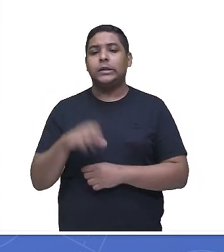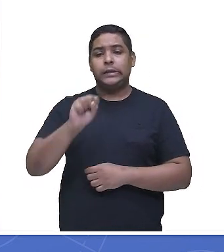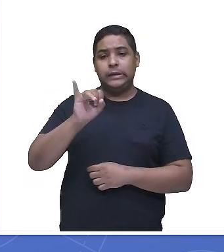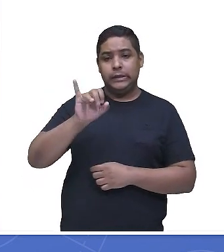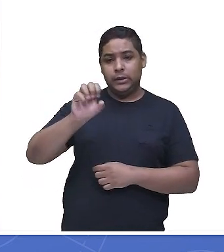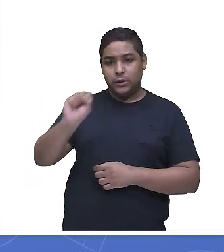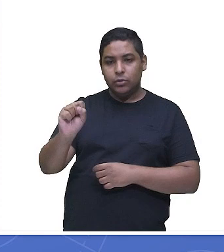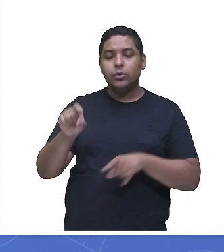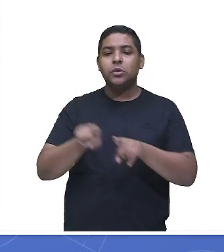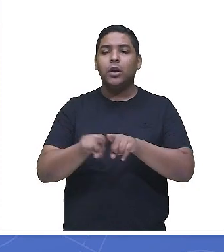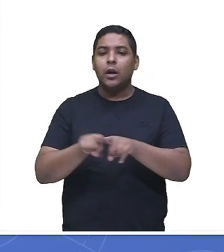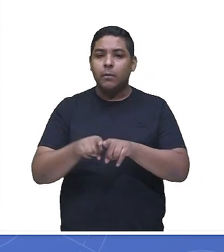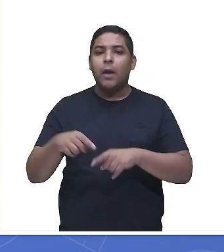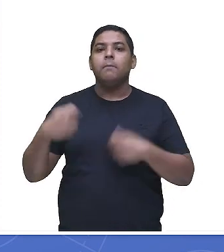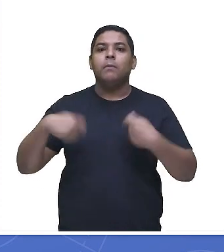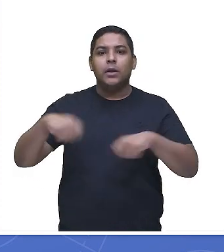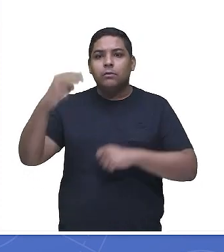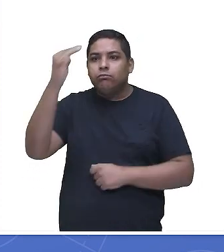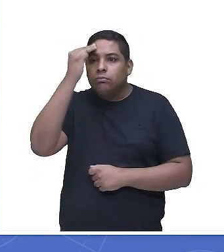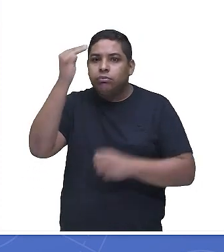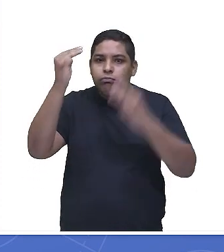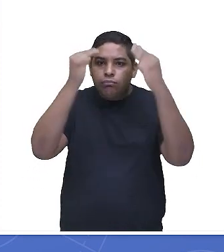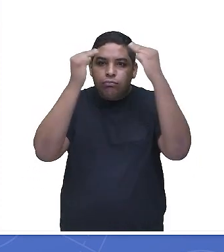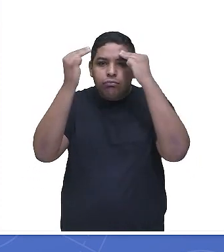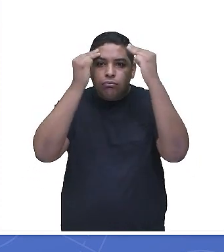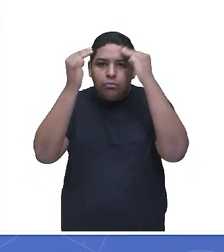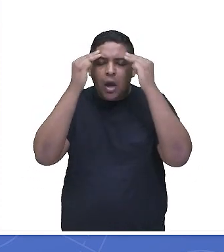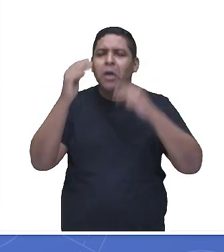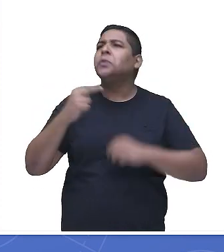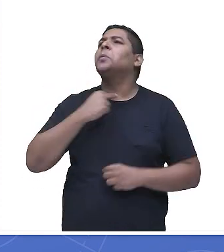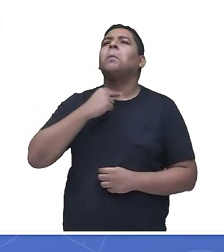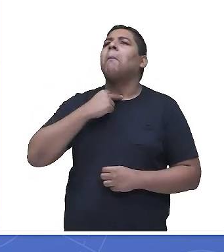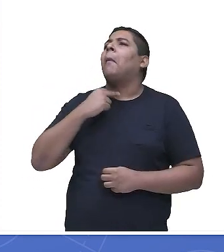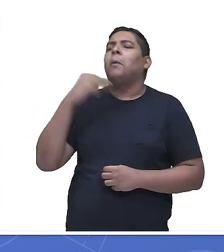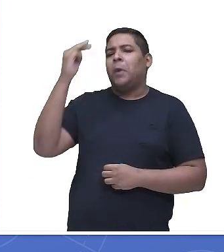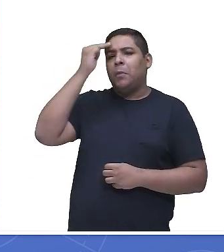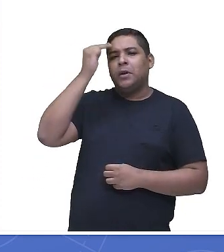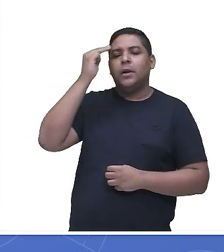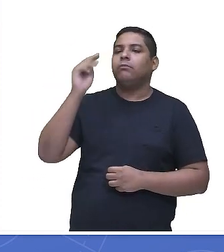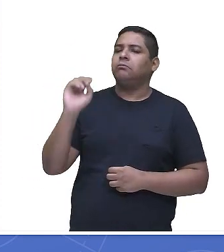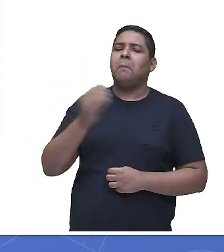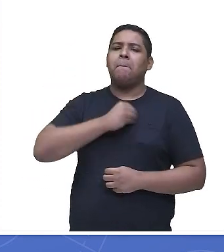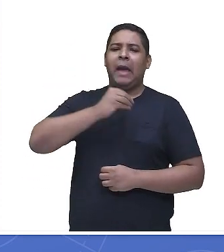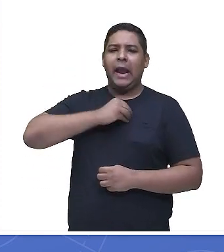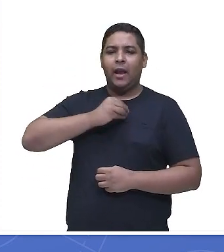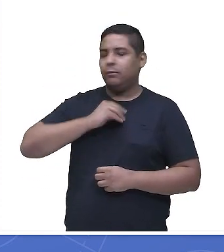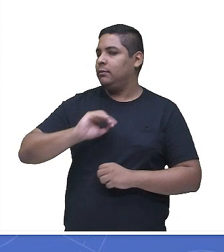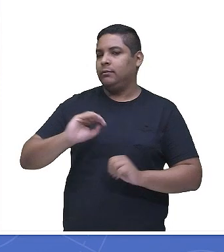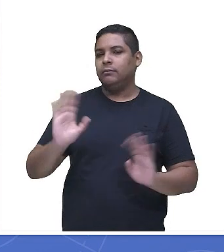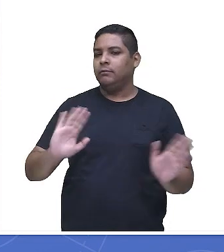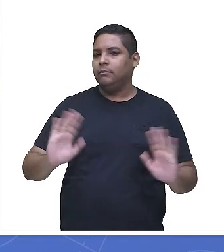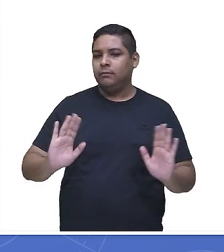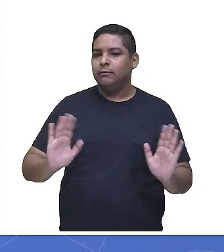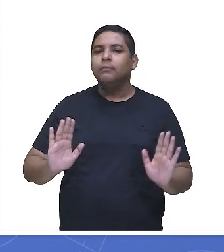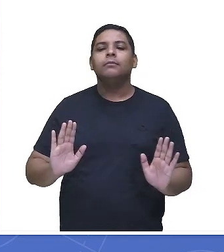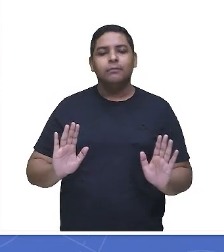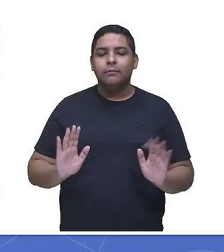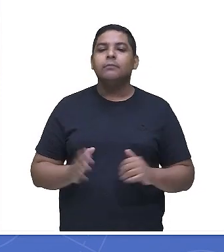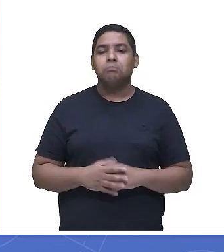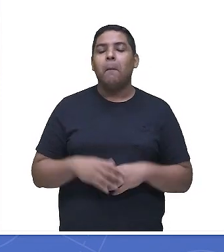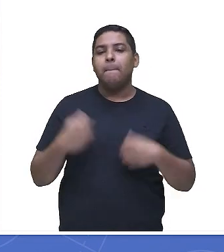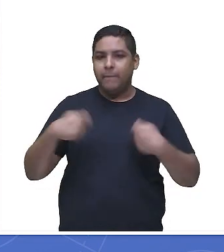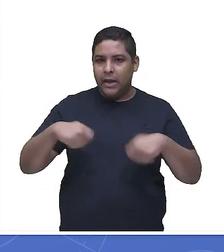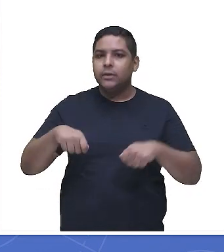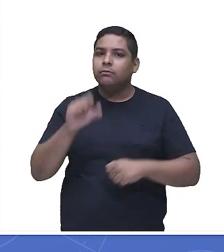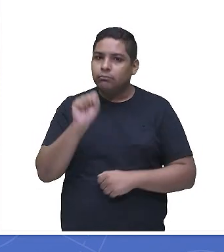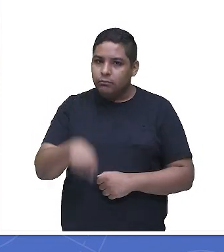que memorizar. As pessoas dizem assim, ah, não pode memorizar e é pecado, é nada. Tem que memorizar algumas coisas sim. Agora eu vou explicar para você